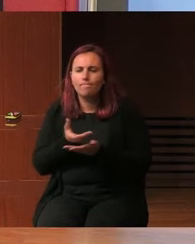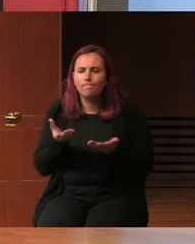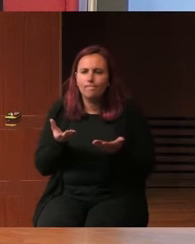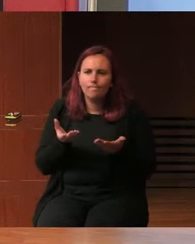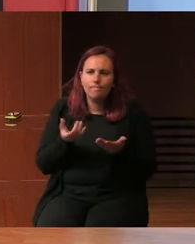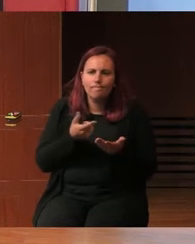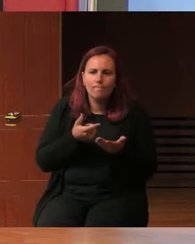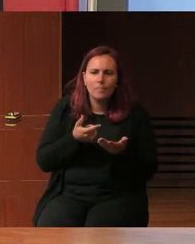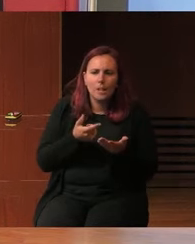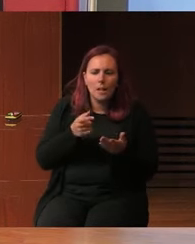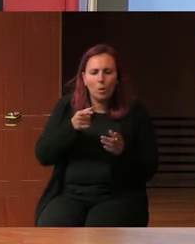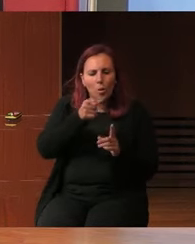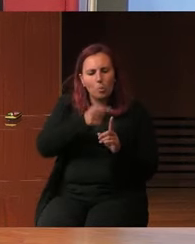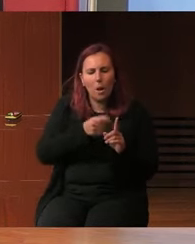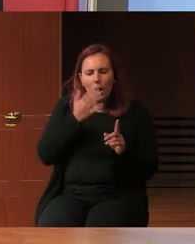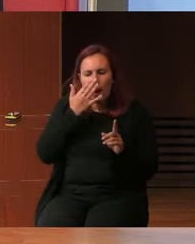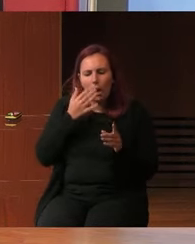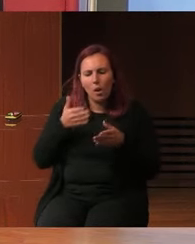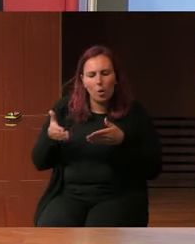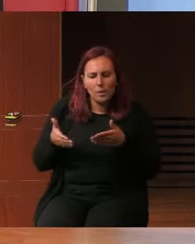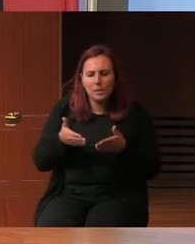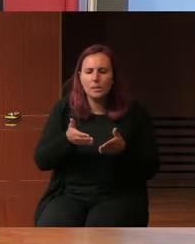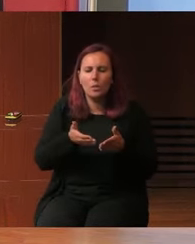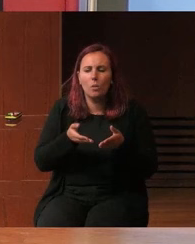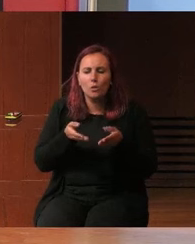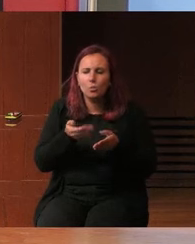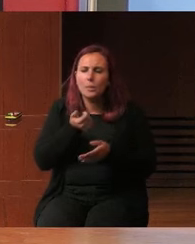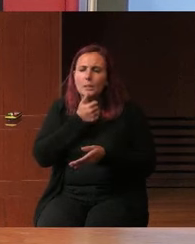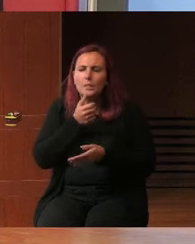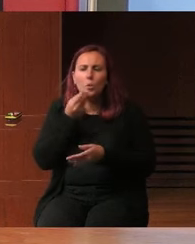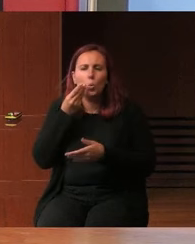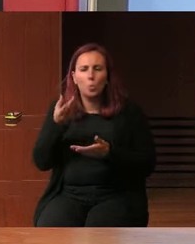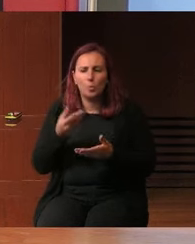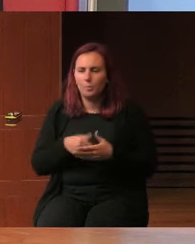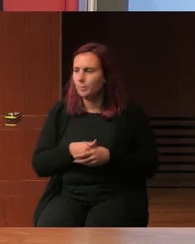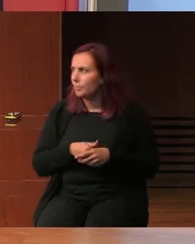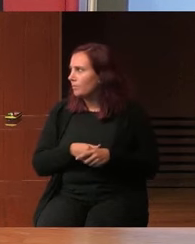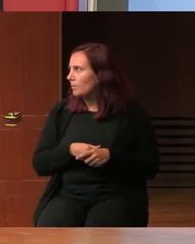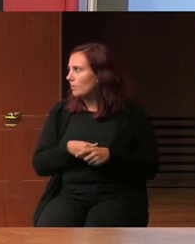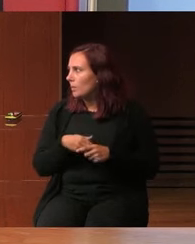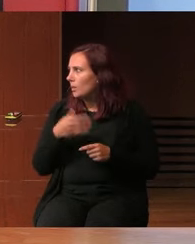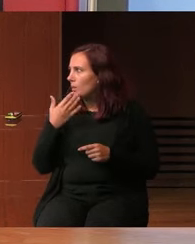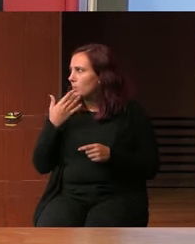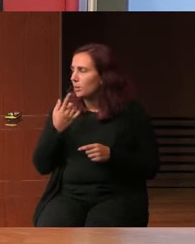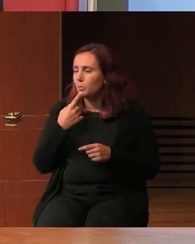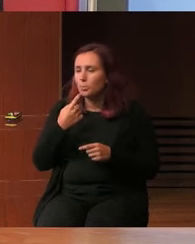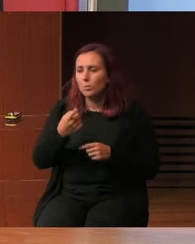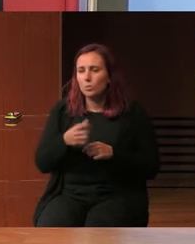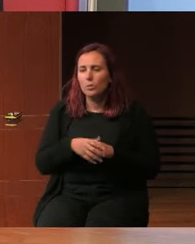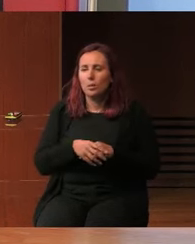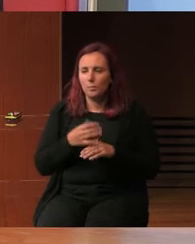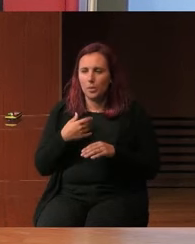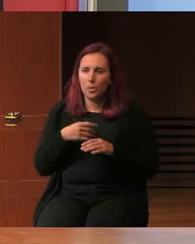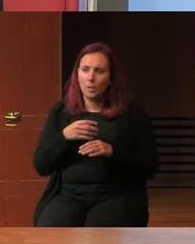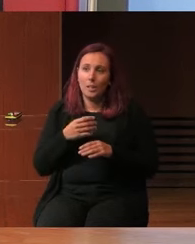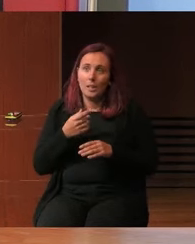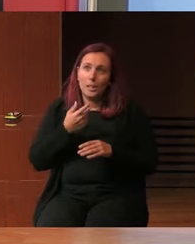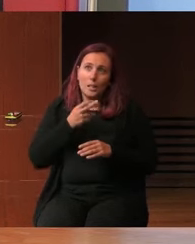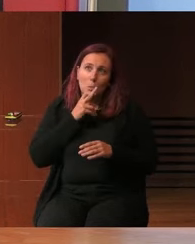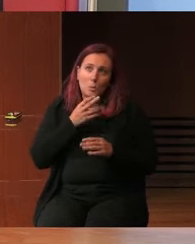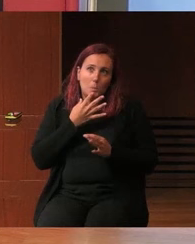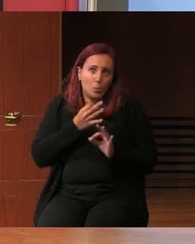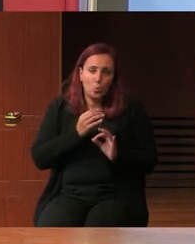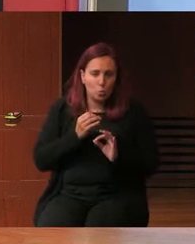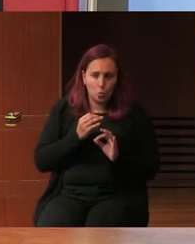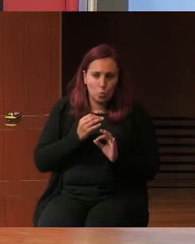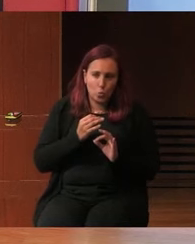como orientadores neste processo de decisão? Obrigado pela pergunta, que é uma pergunta irrespondível, não